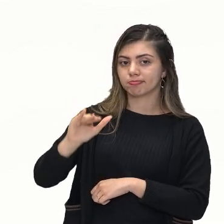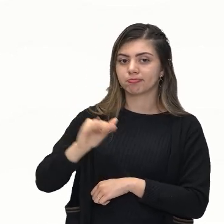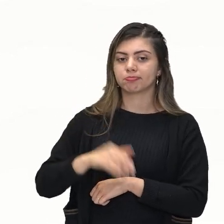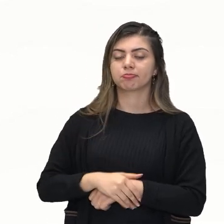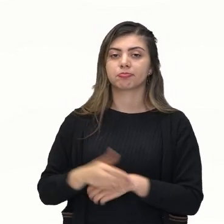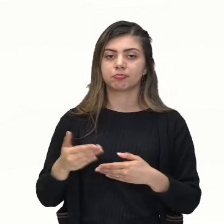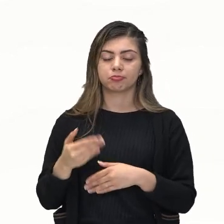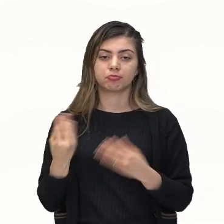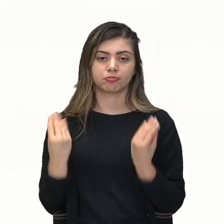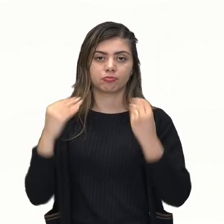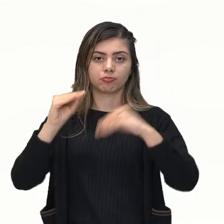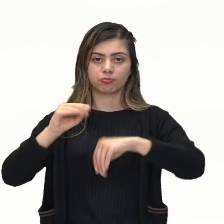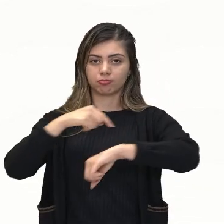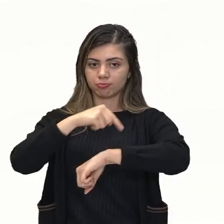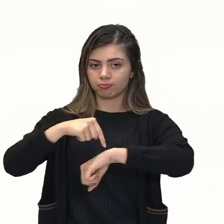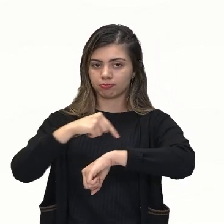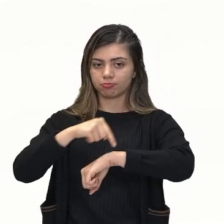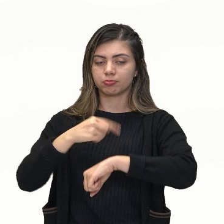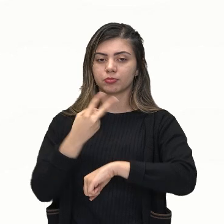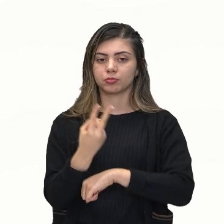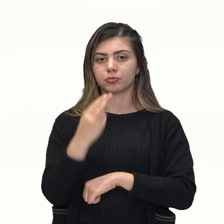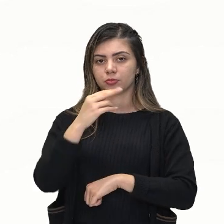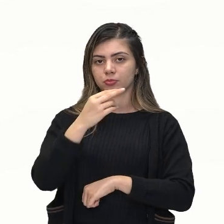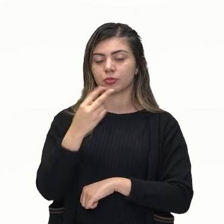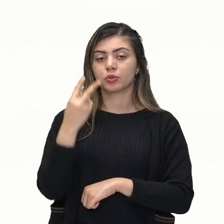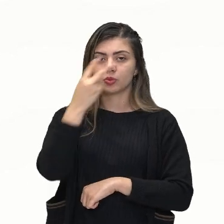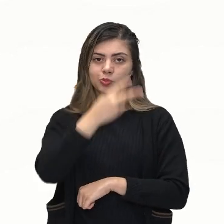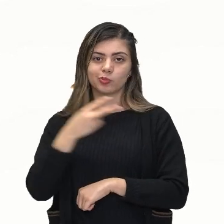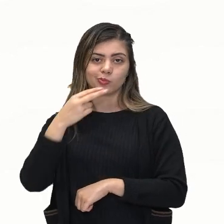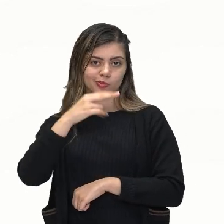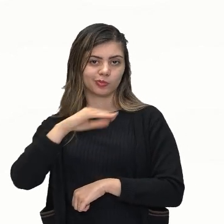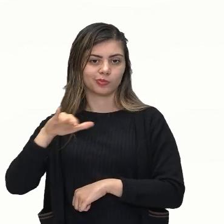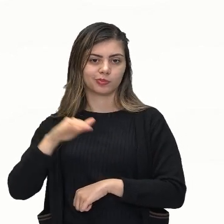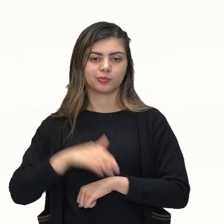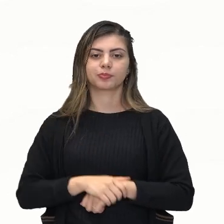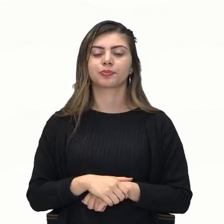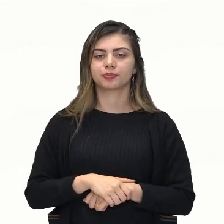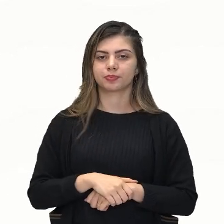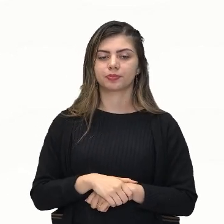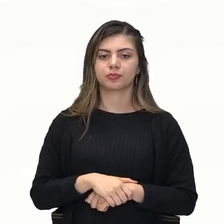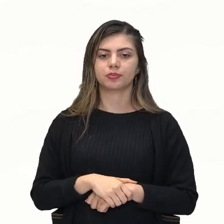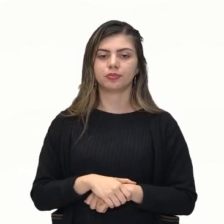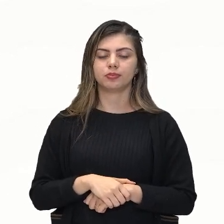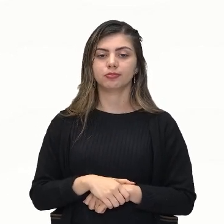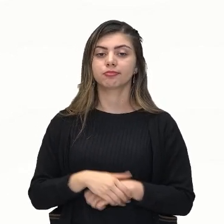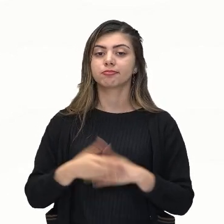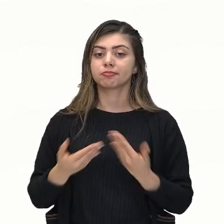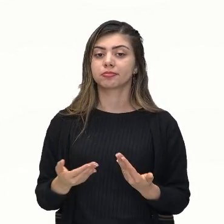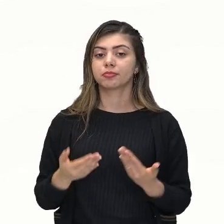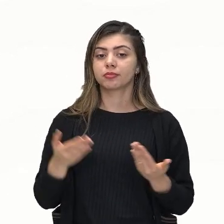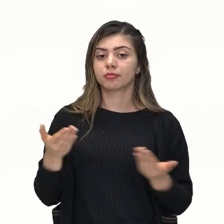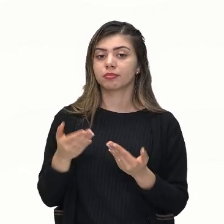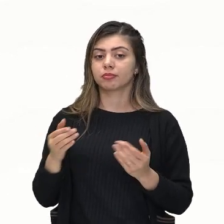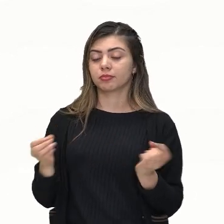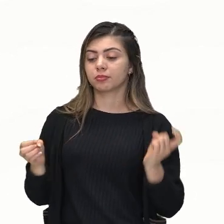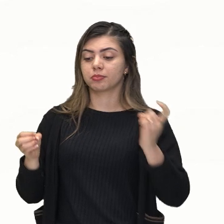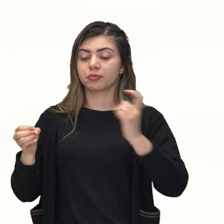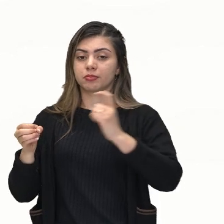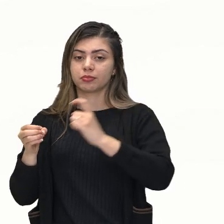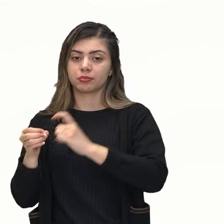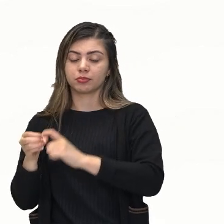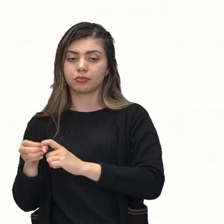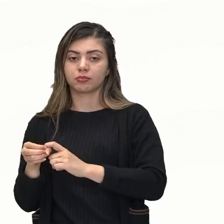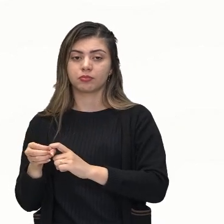minhas horas, né, que é o meu tempo, 2 horas e meia. A viagem de volta é feita a uma